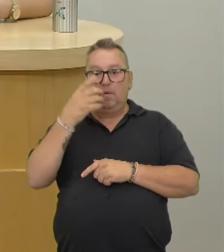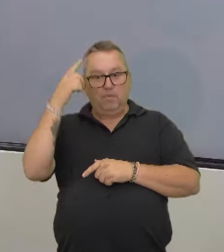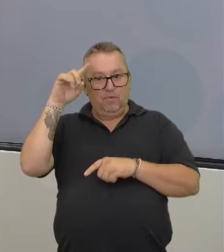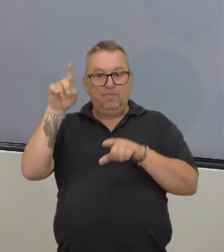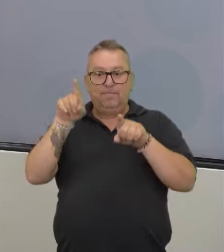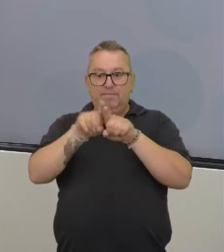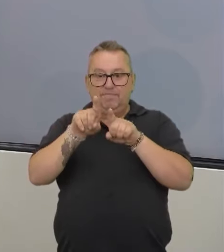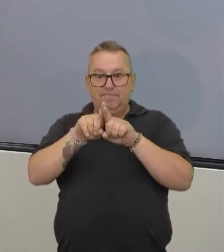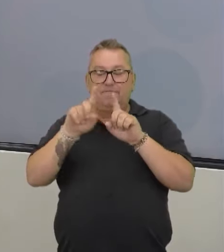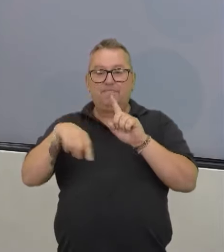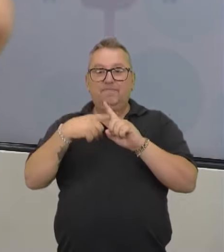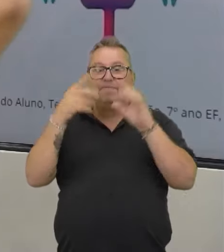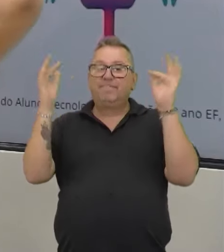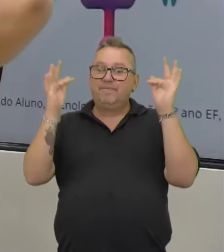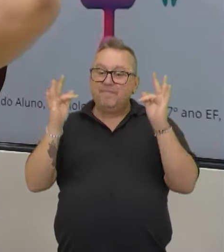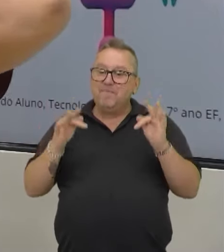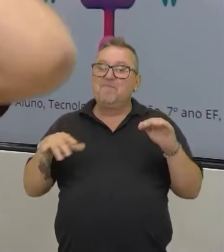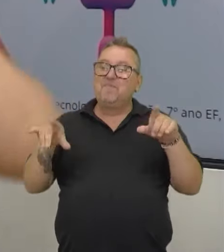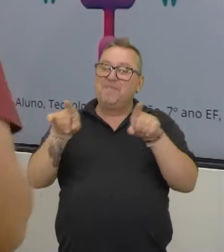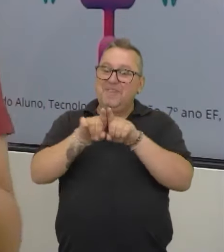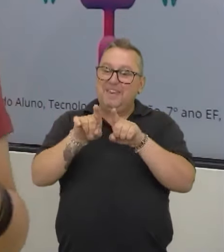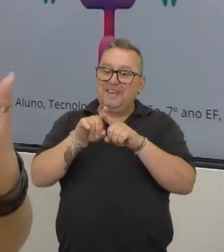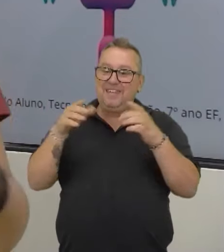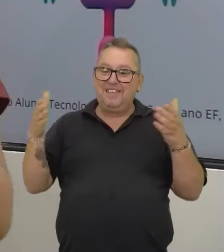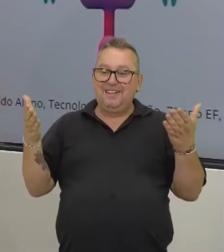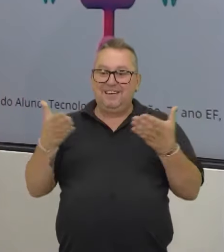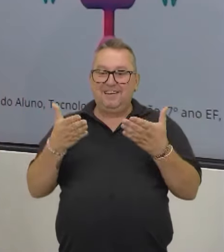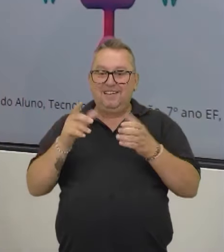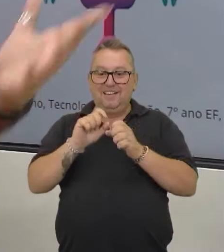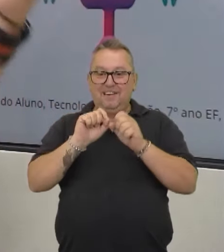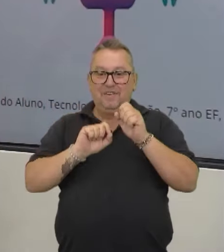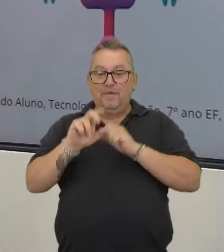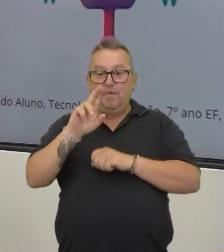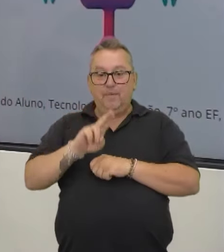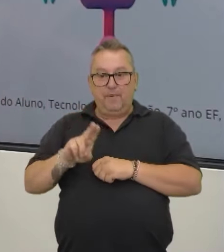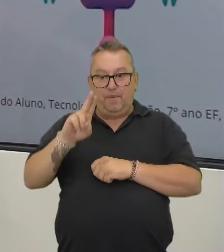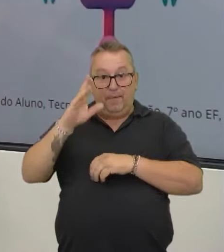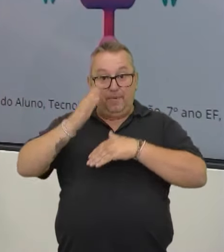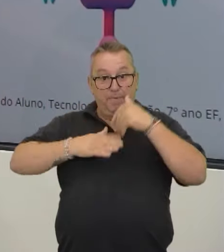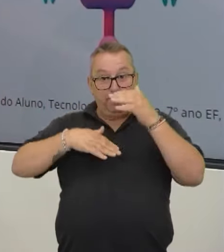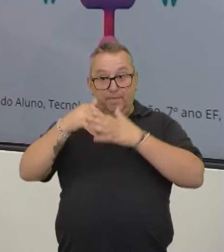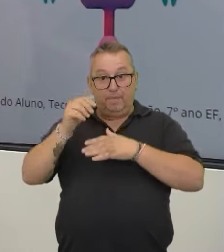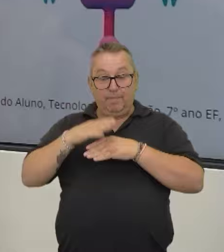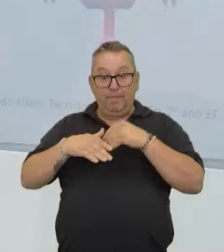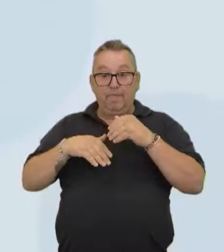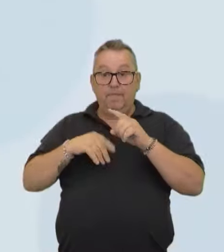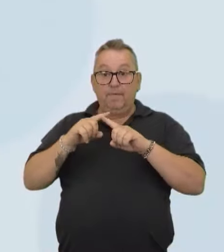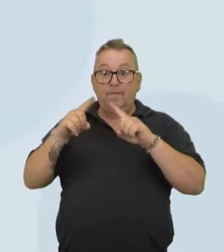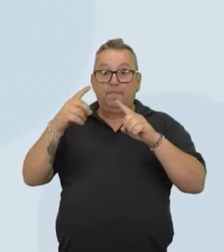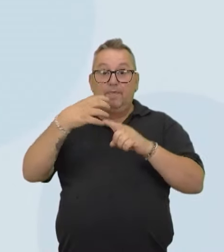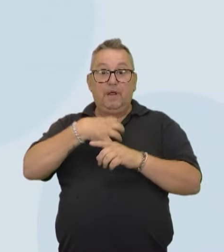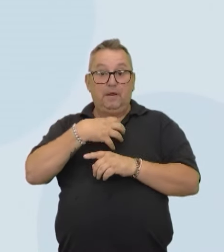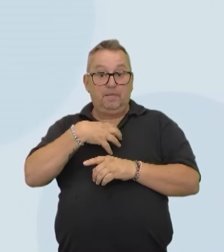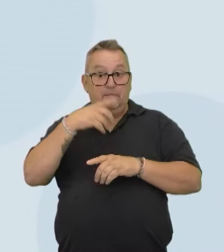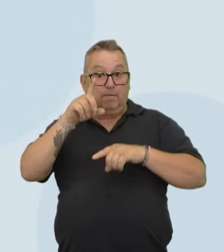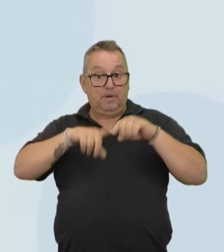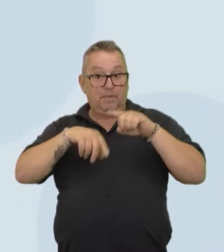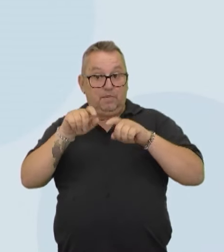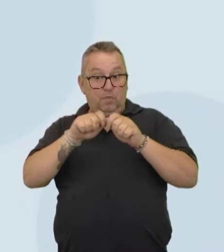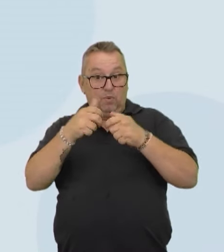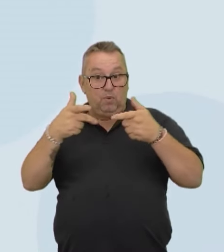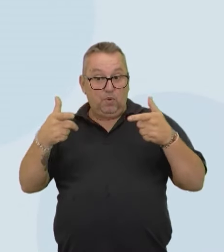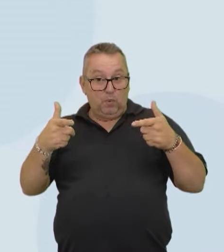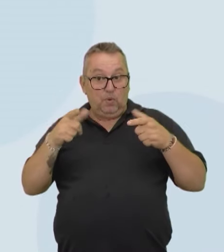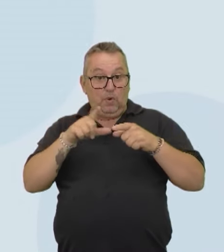também, que a gente pode. fica mais feliz, né? Hoje o que a gente vai utilizar de habilidade nessa aula é caracterizar os materiais produzidos